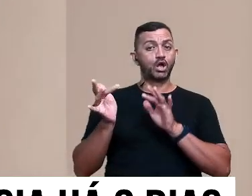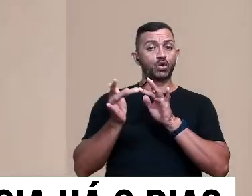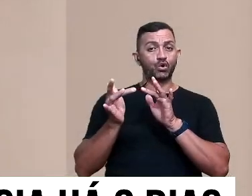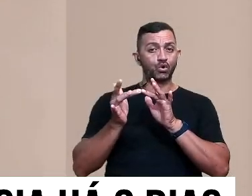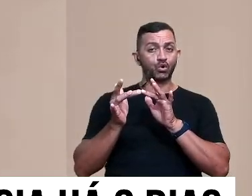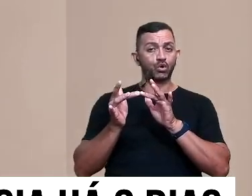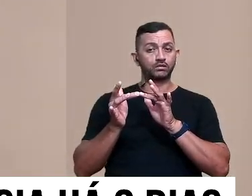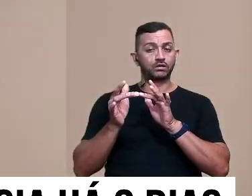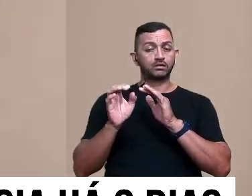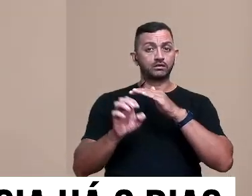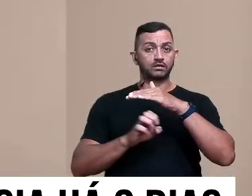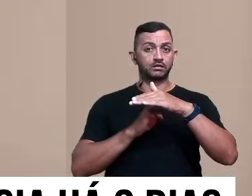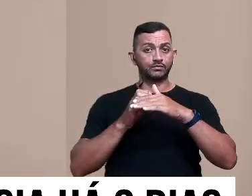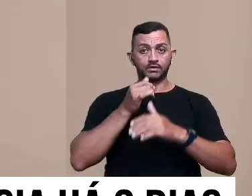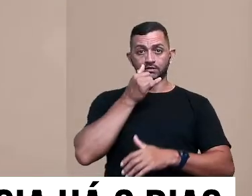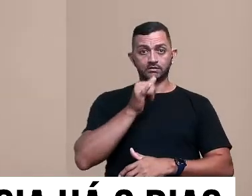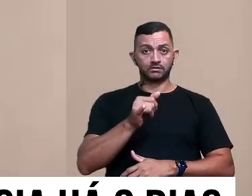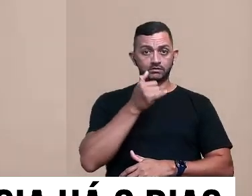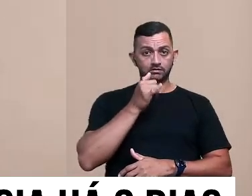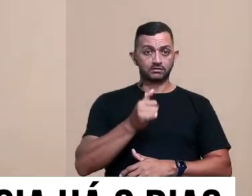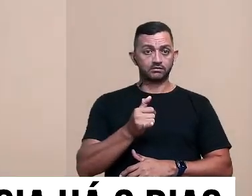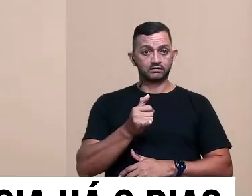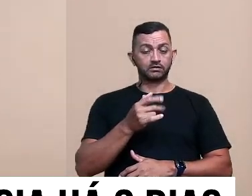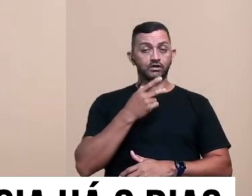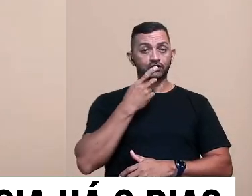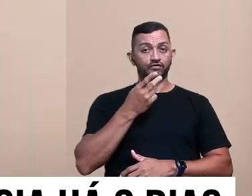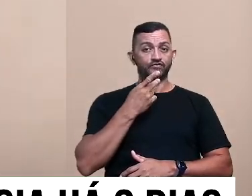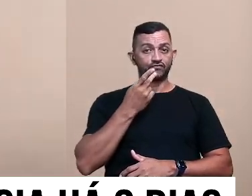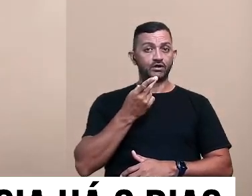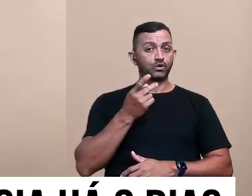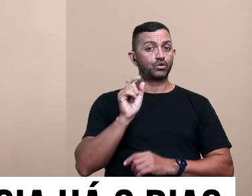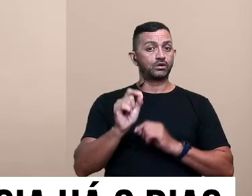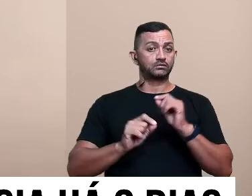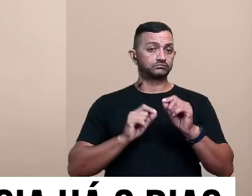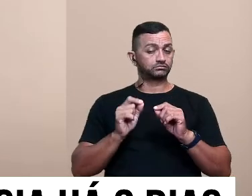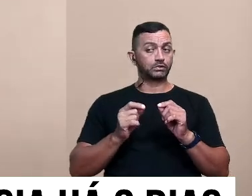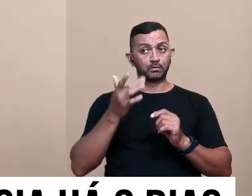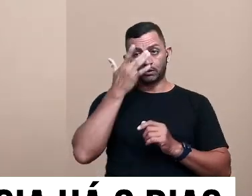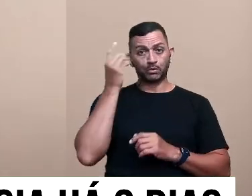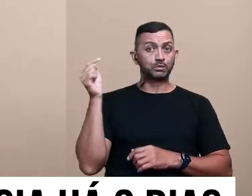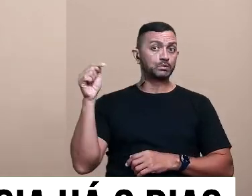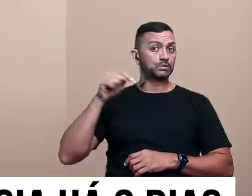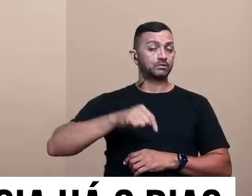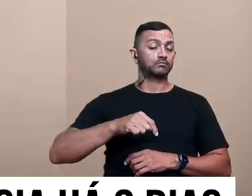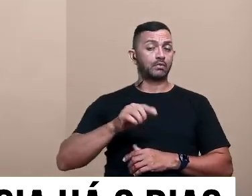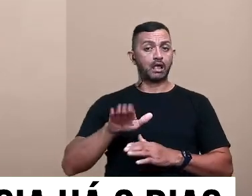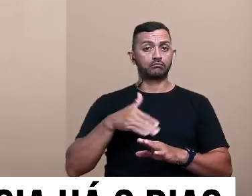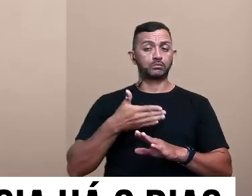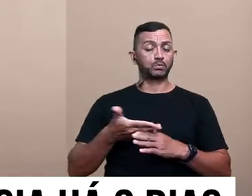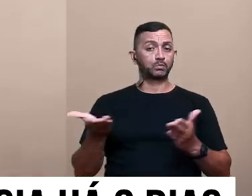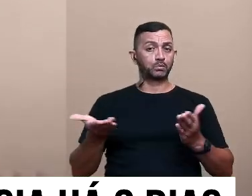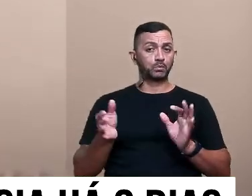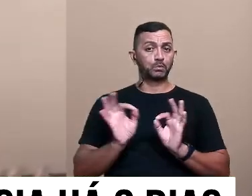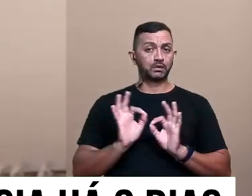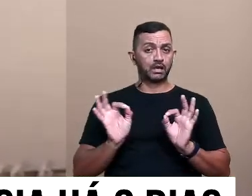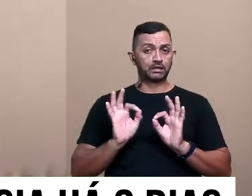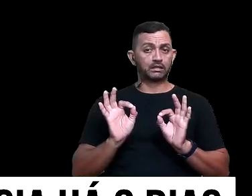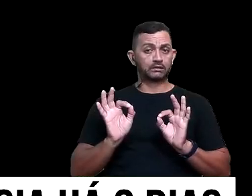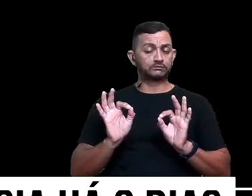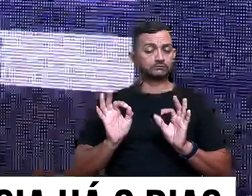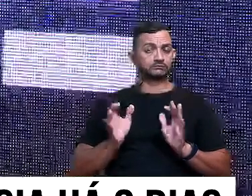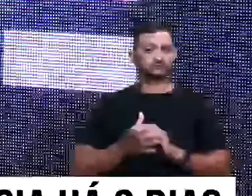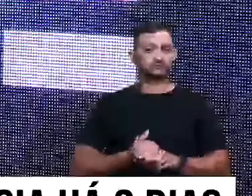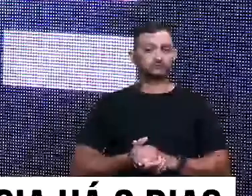Entrei em contato com a Equatorial, eles disseram que iriam abrir um chamado para que alguém viesse aqui. Até então não